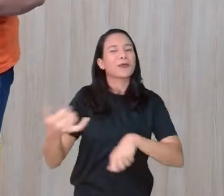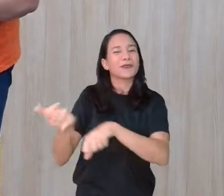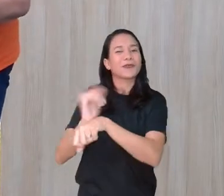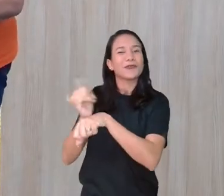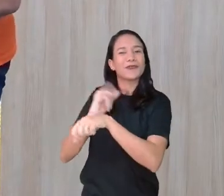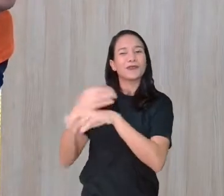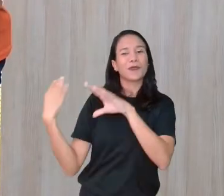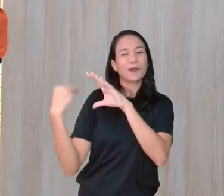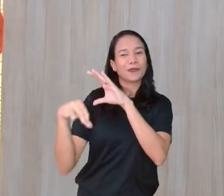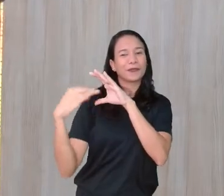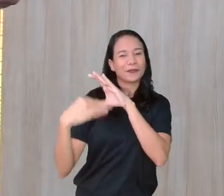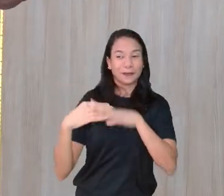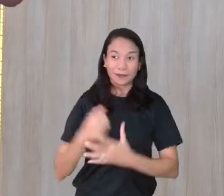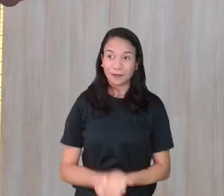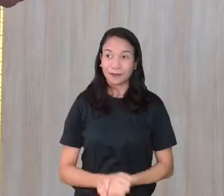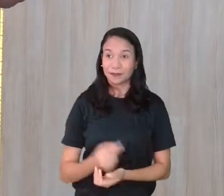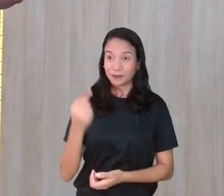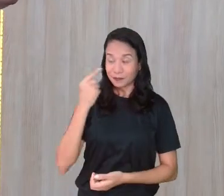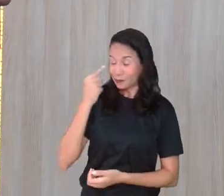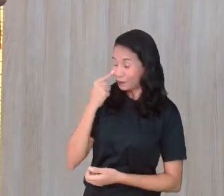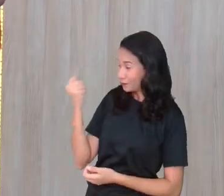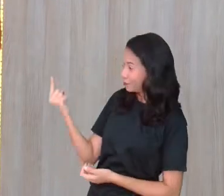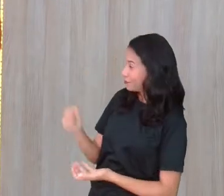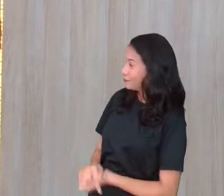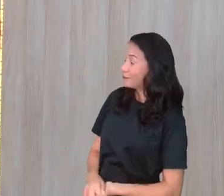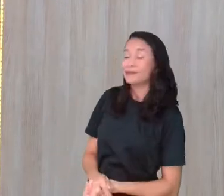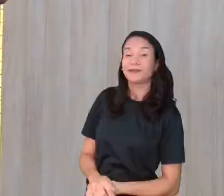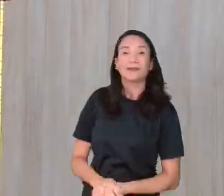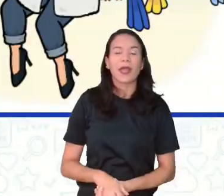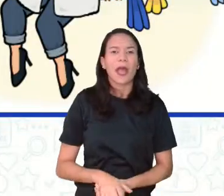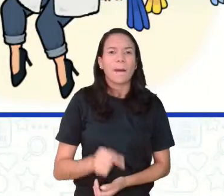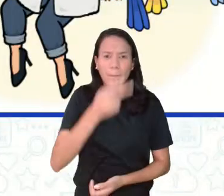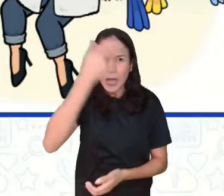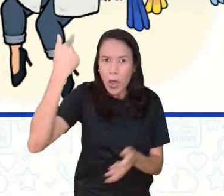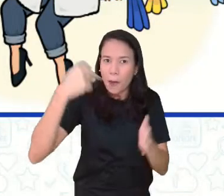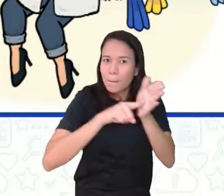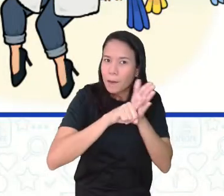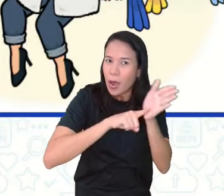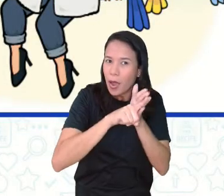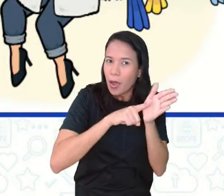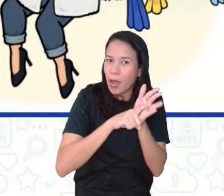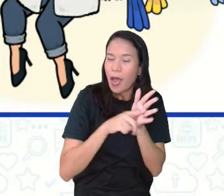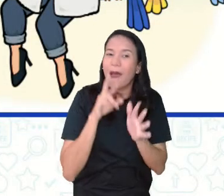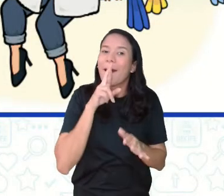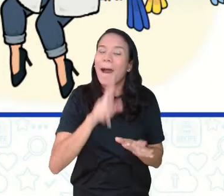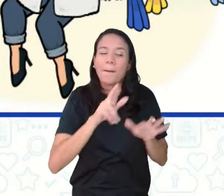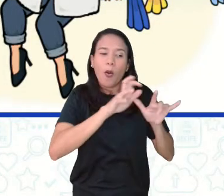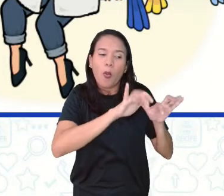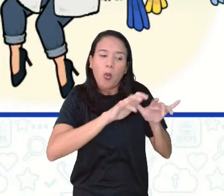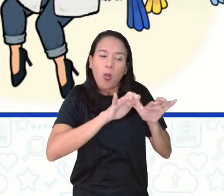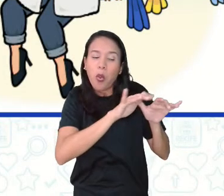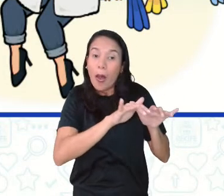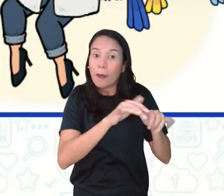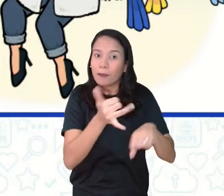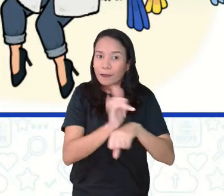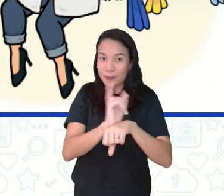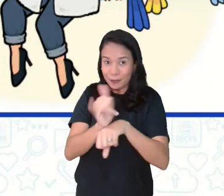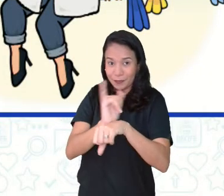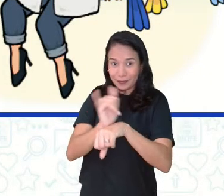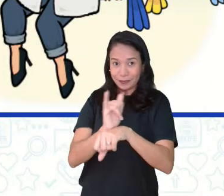YouTube, ok? Olha o que eu estou colocando aqui para vocês. Quem pesquisar, coloque as respostas lá no chat do